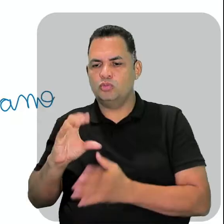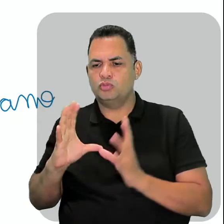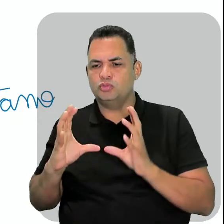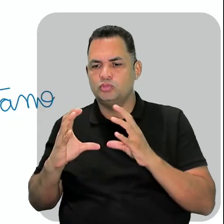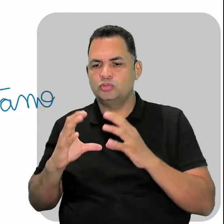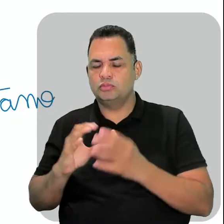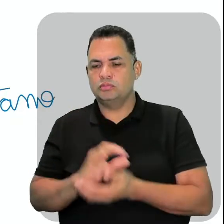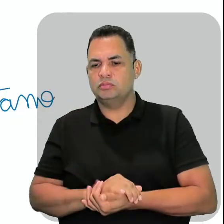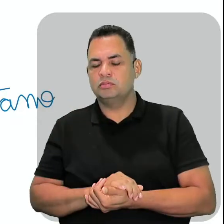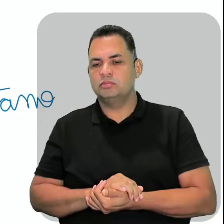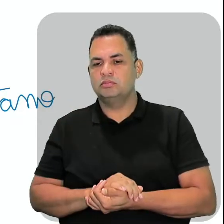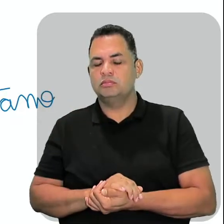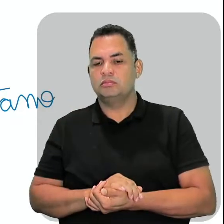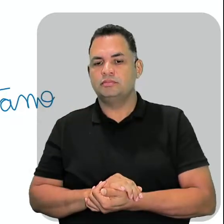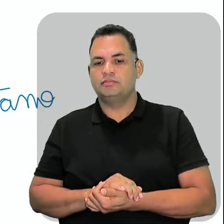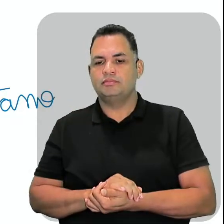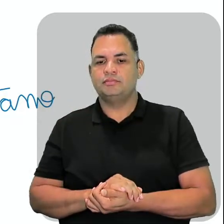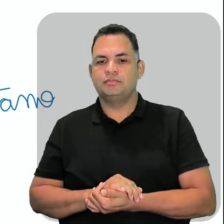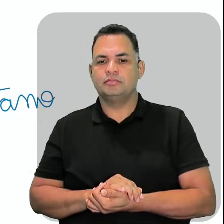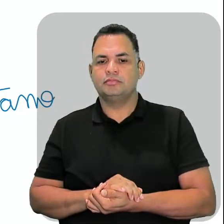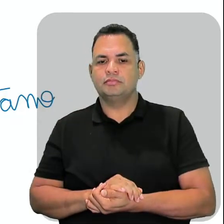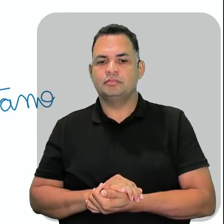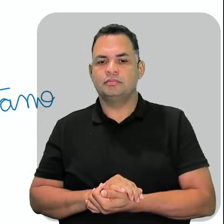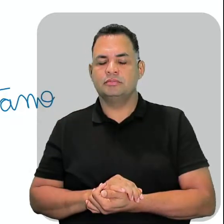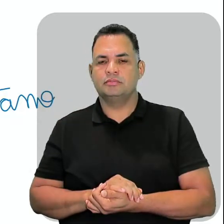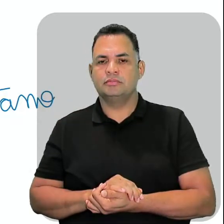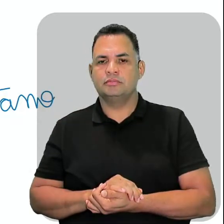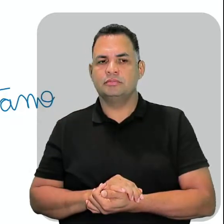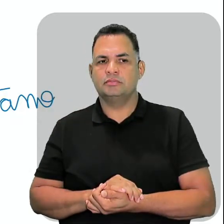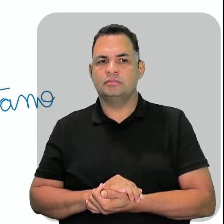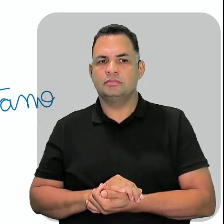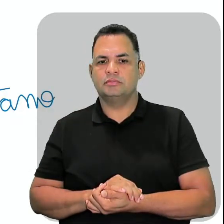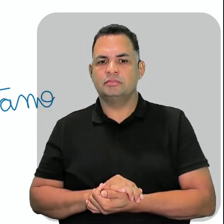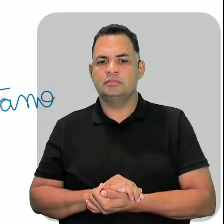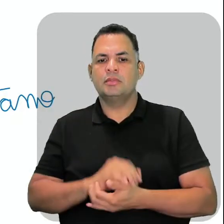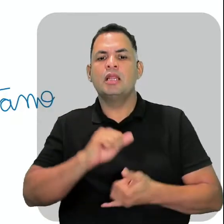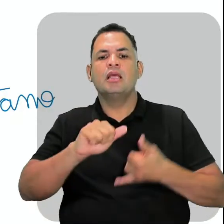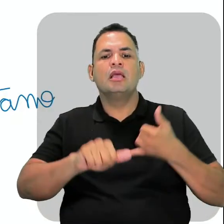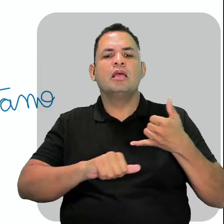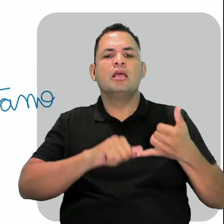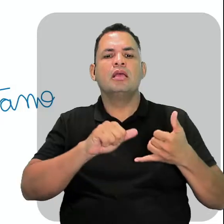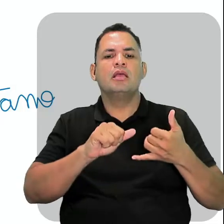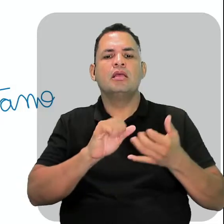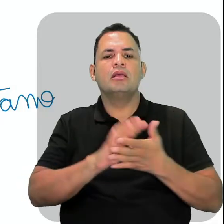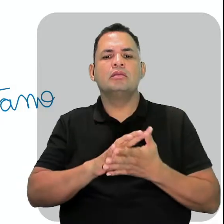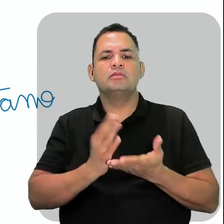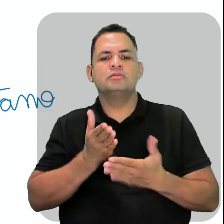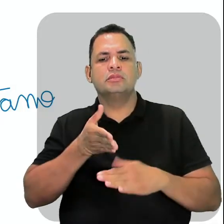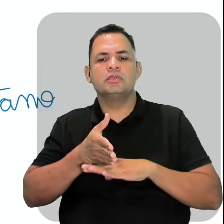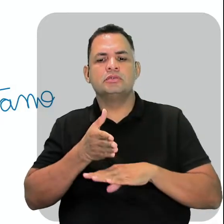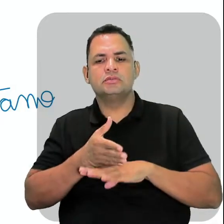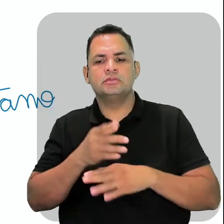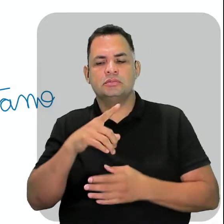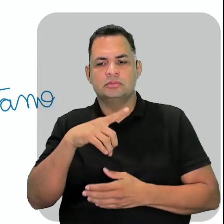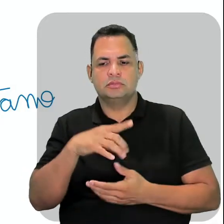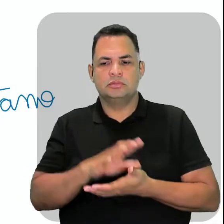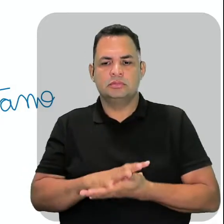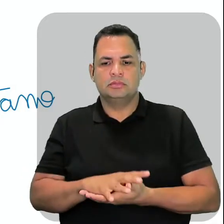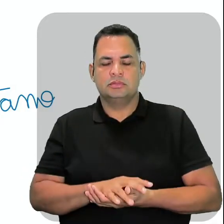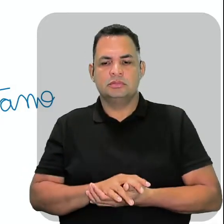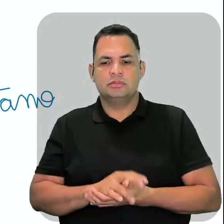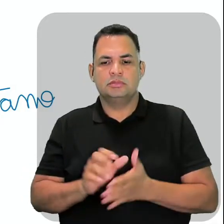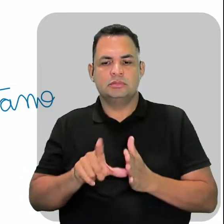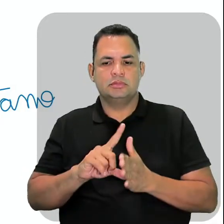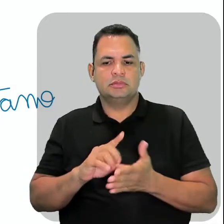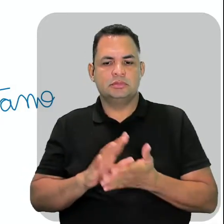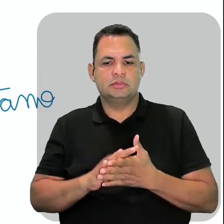tudo junto, tá, gente? Essa é a nomenclatura. E as reações que os nitros compostos participam? Bom, antes da gente